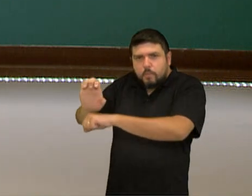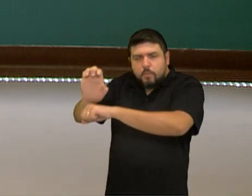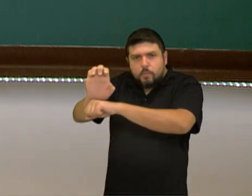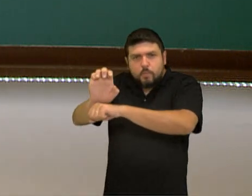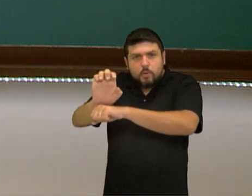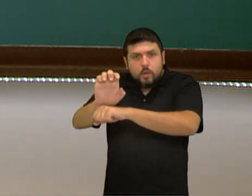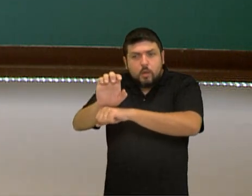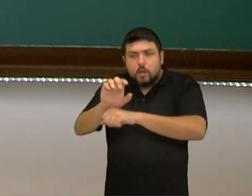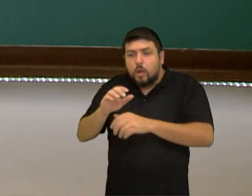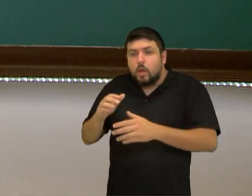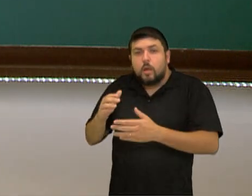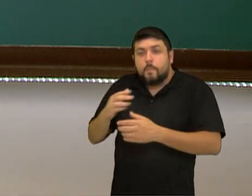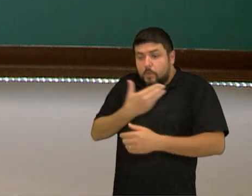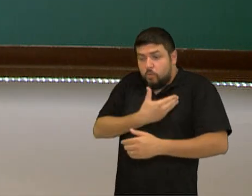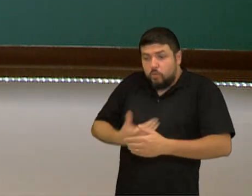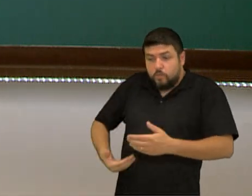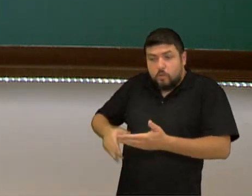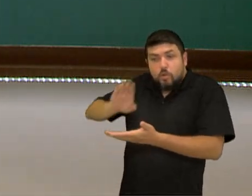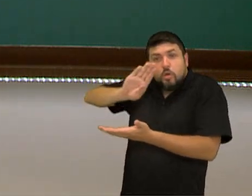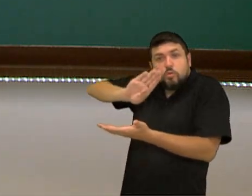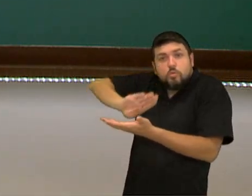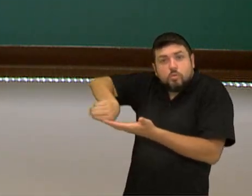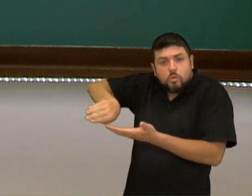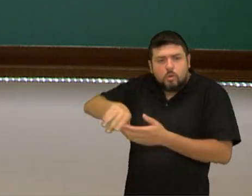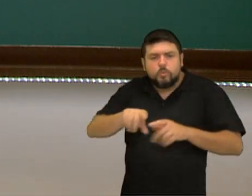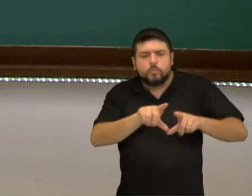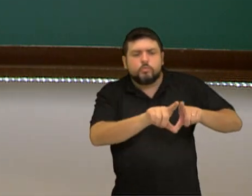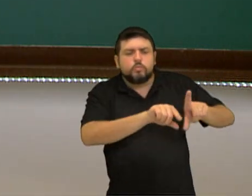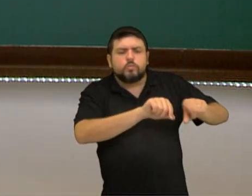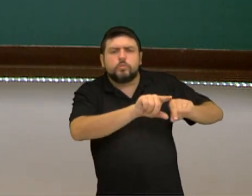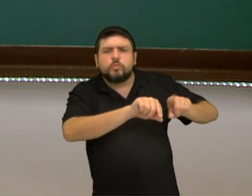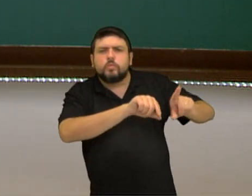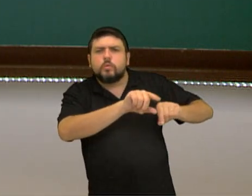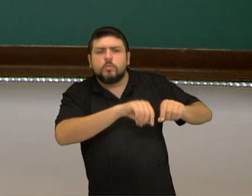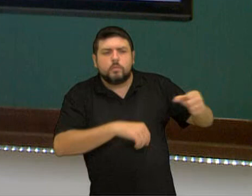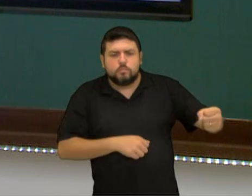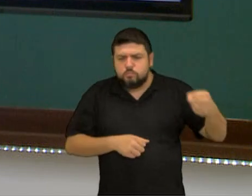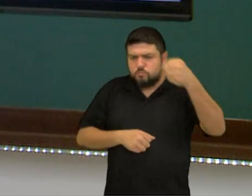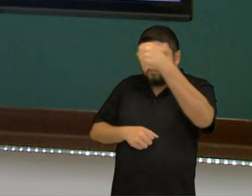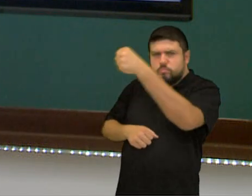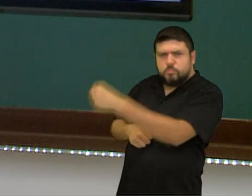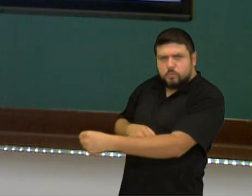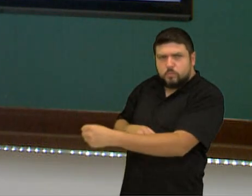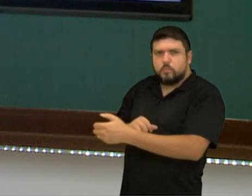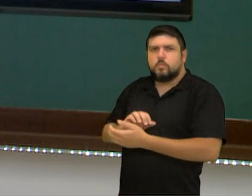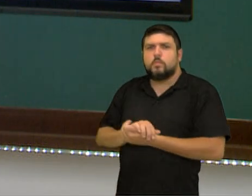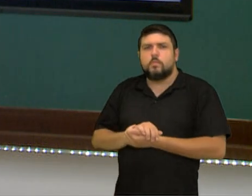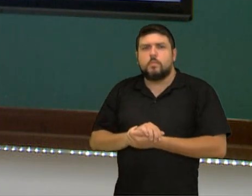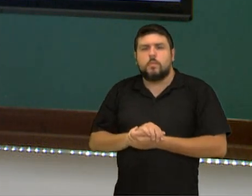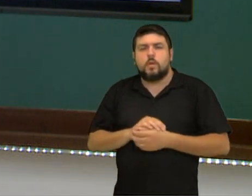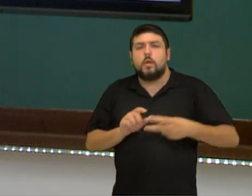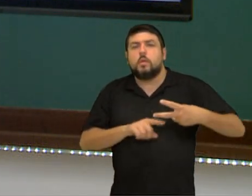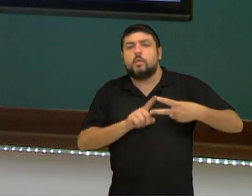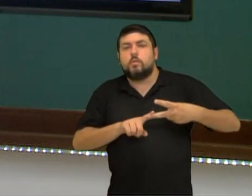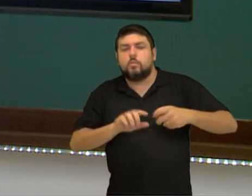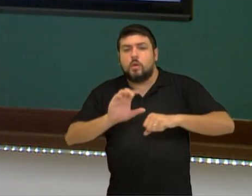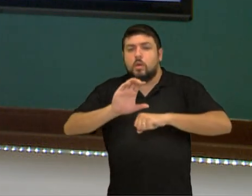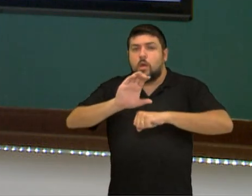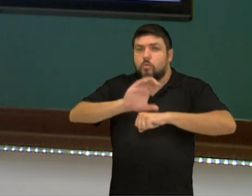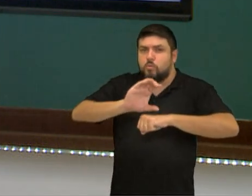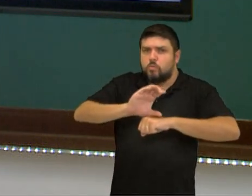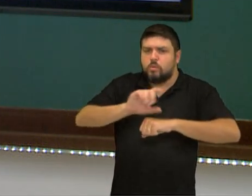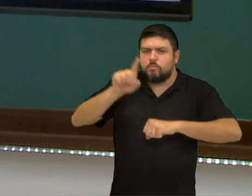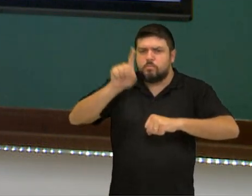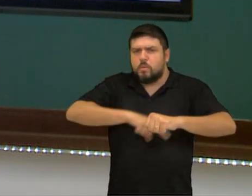sabia, respondeu muito bem no começo da aula. E ainda cancelou a Constituição, mas fechou o